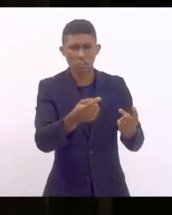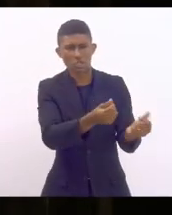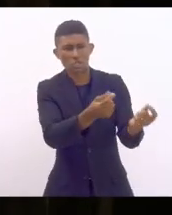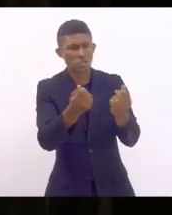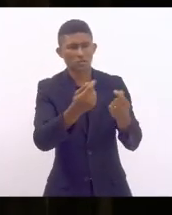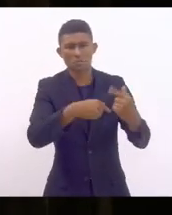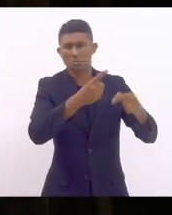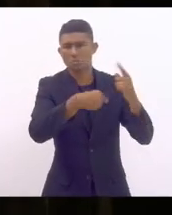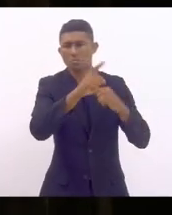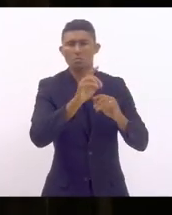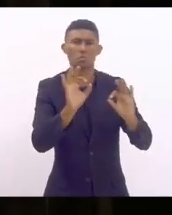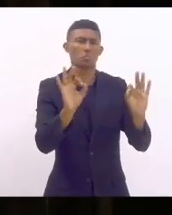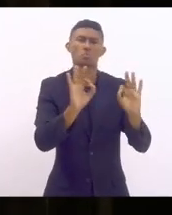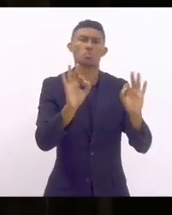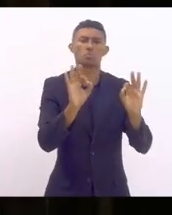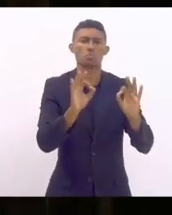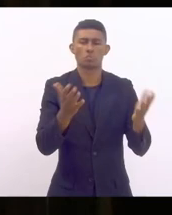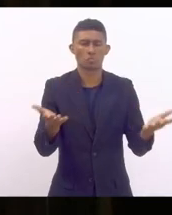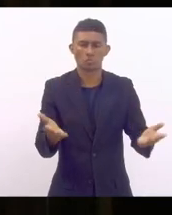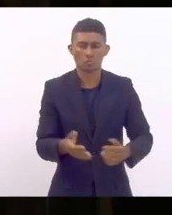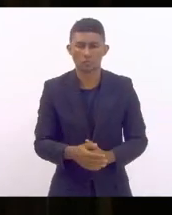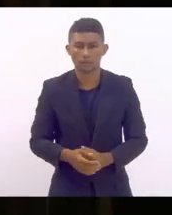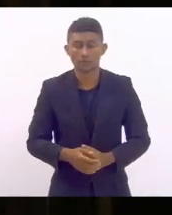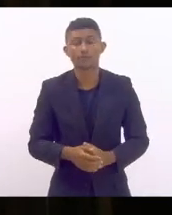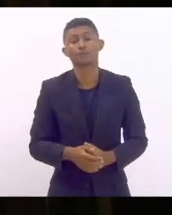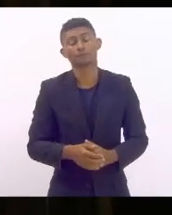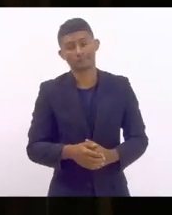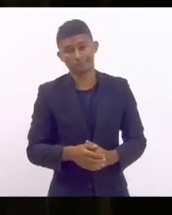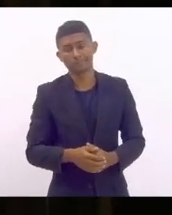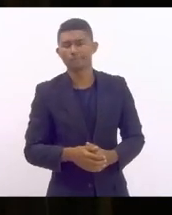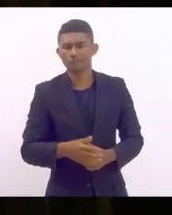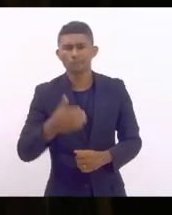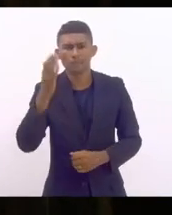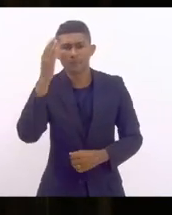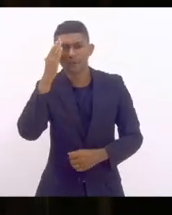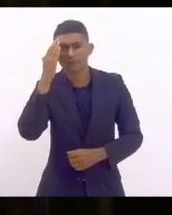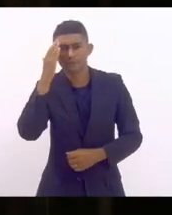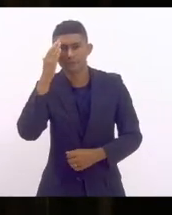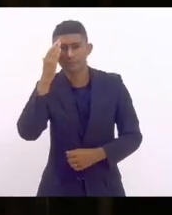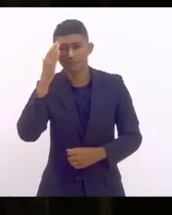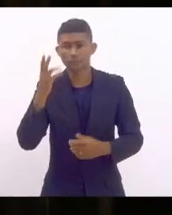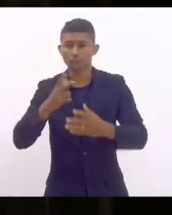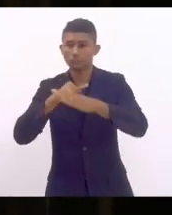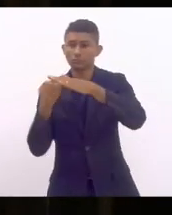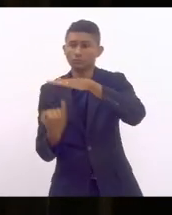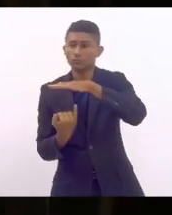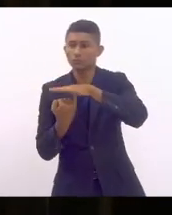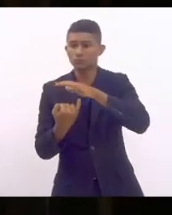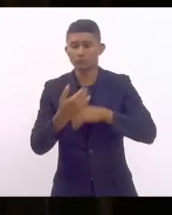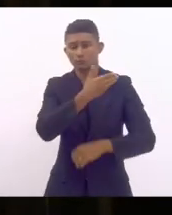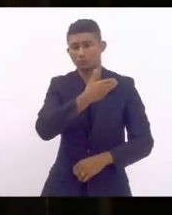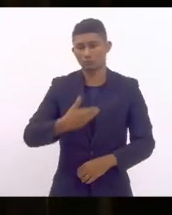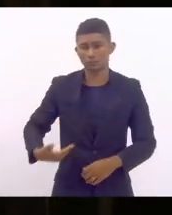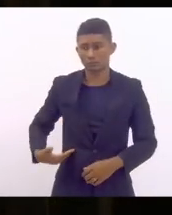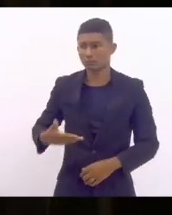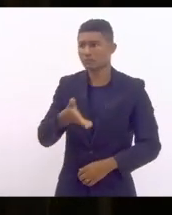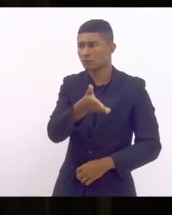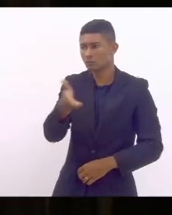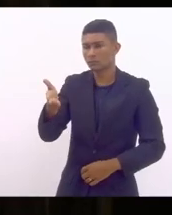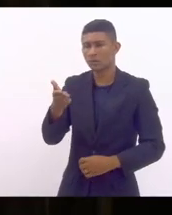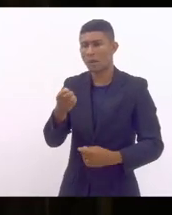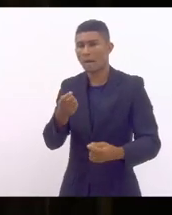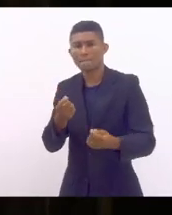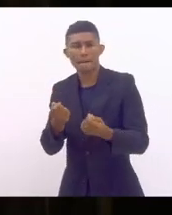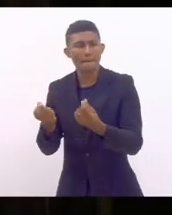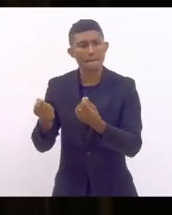apesar das orientações e tantas orientações para que existe tuições públicas possam produzir